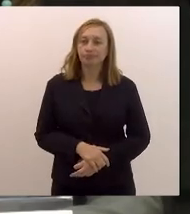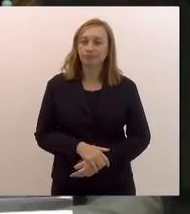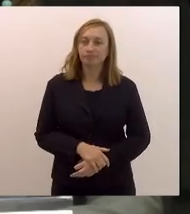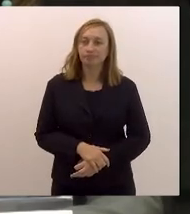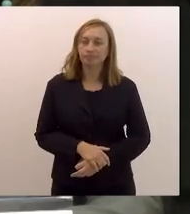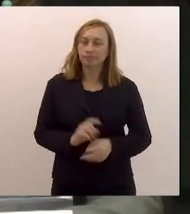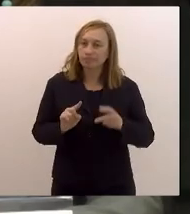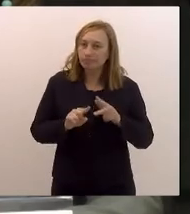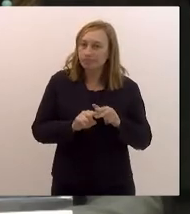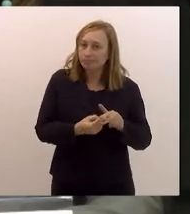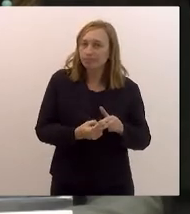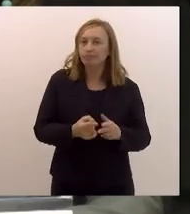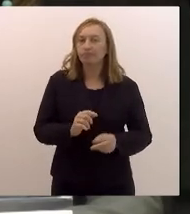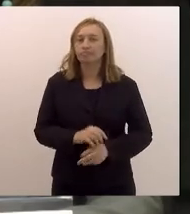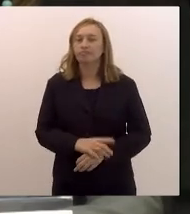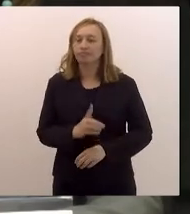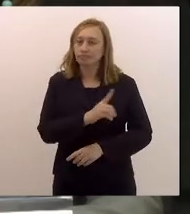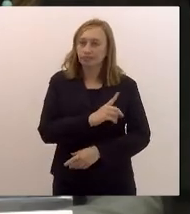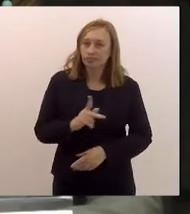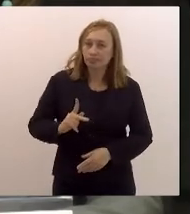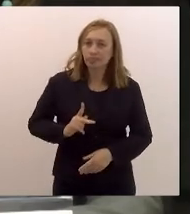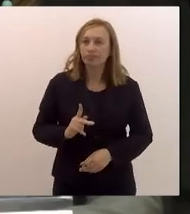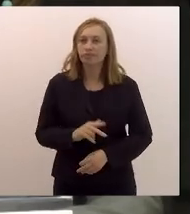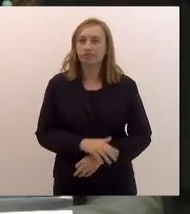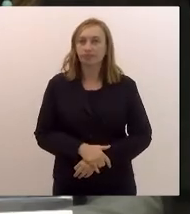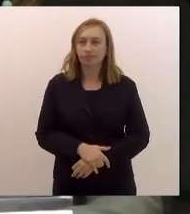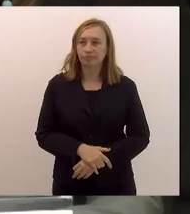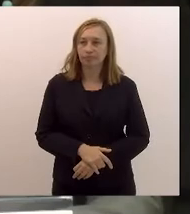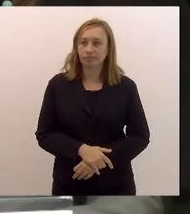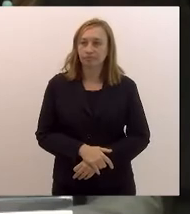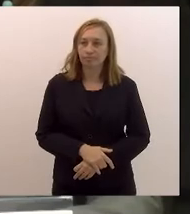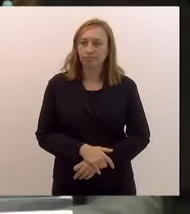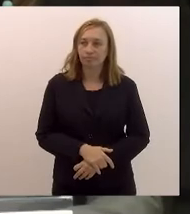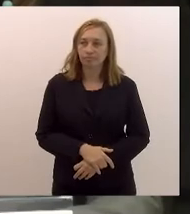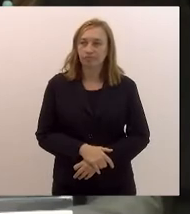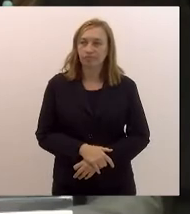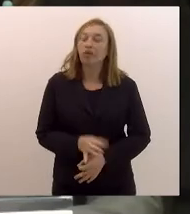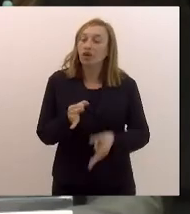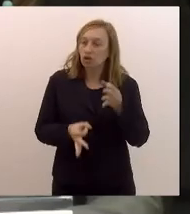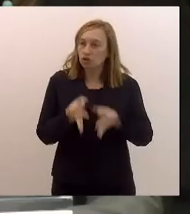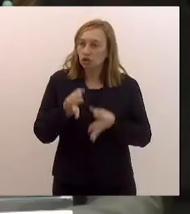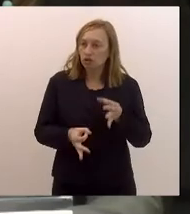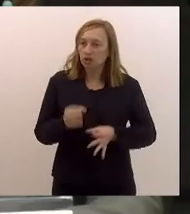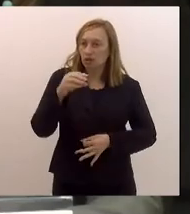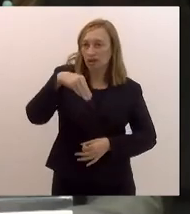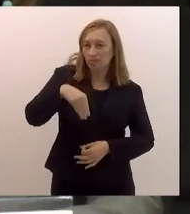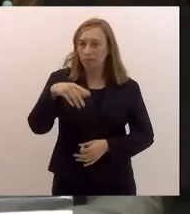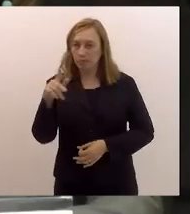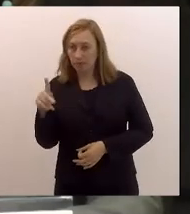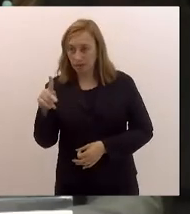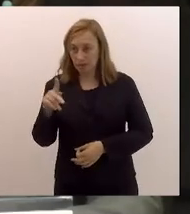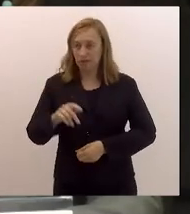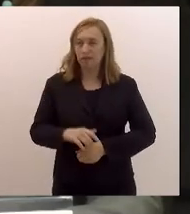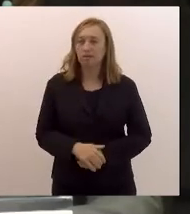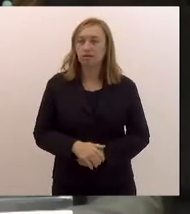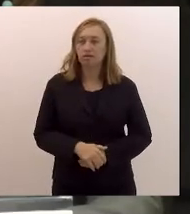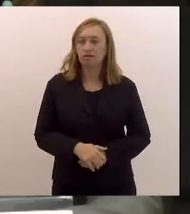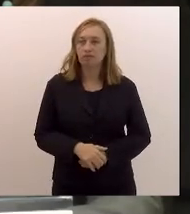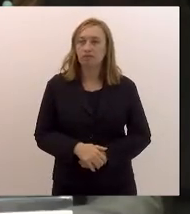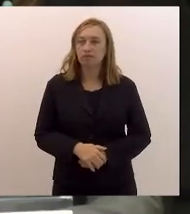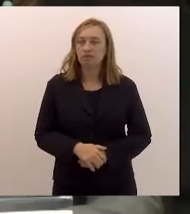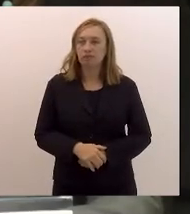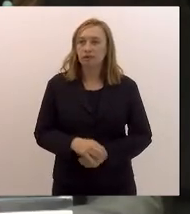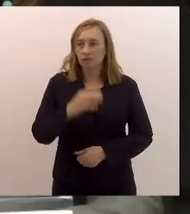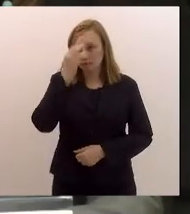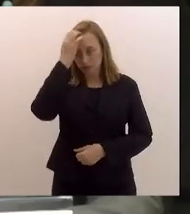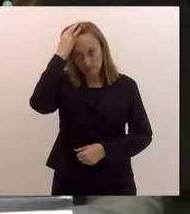equiparação do a defensoria a justiça o MP na sua autonomia funcional